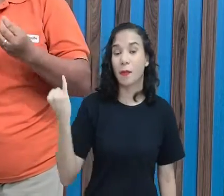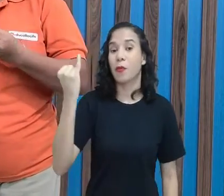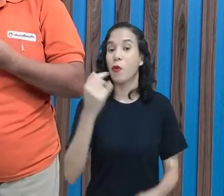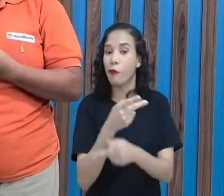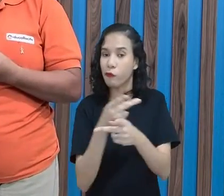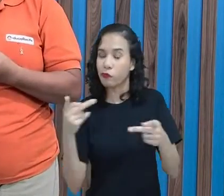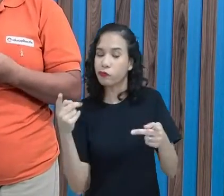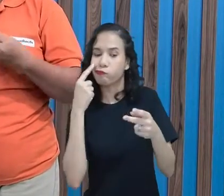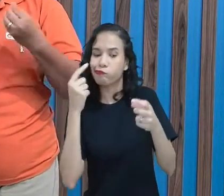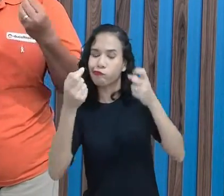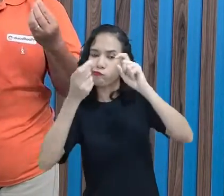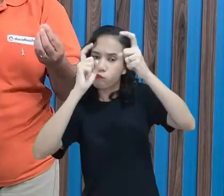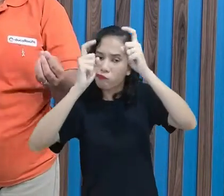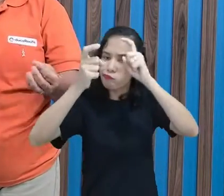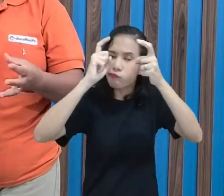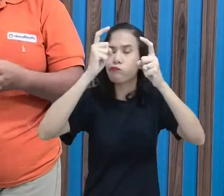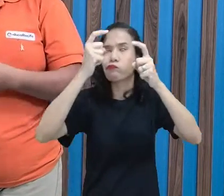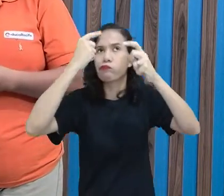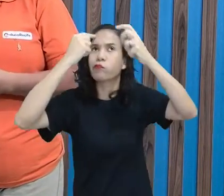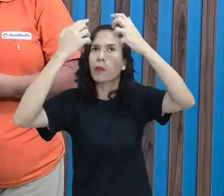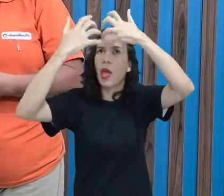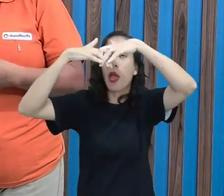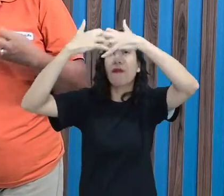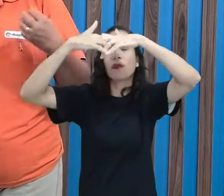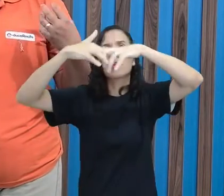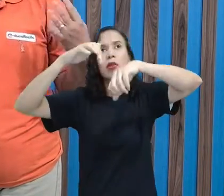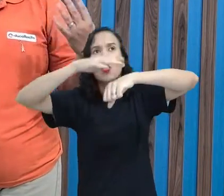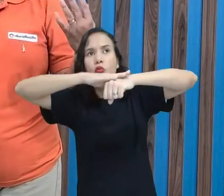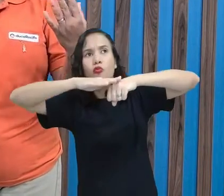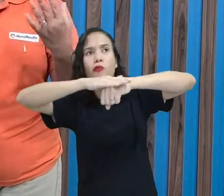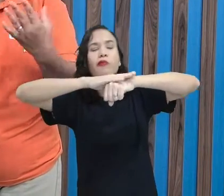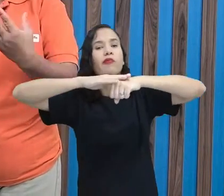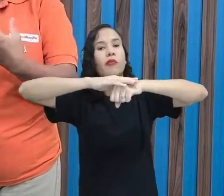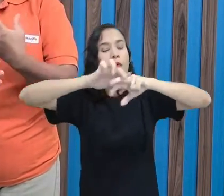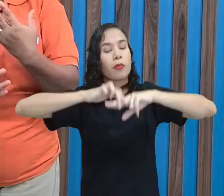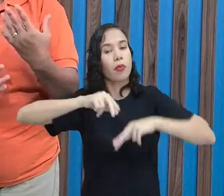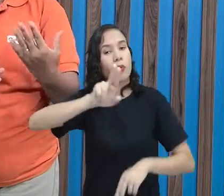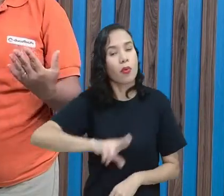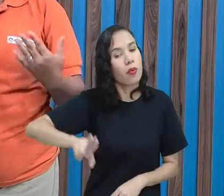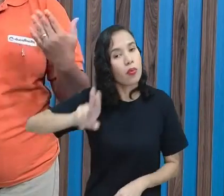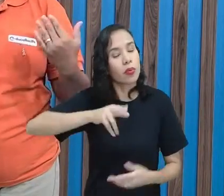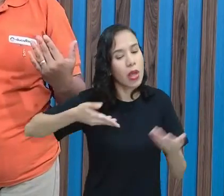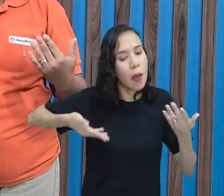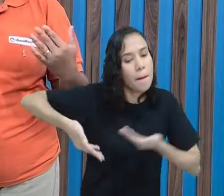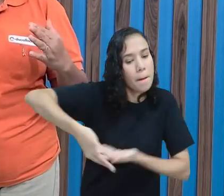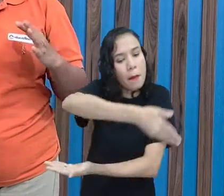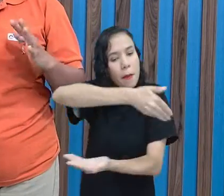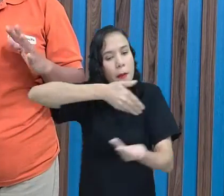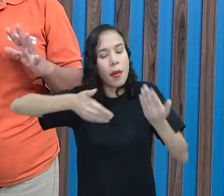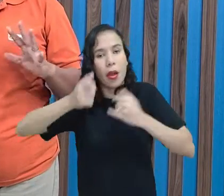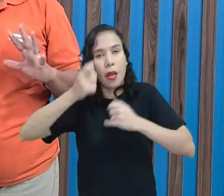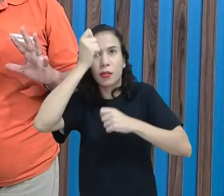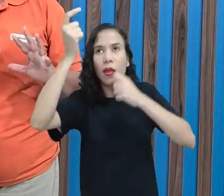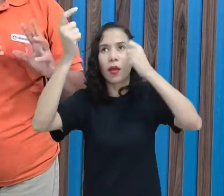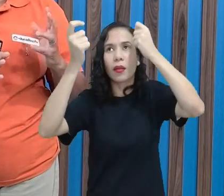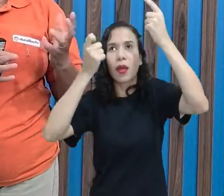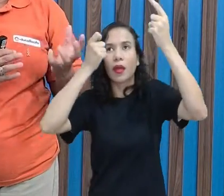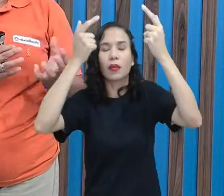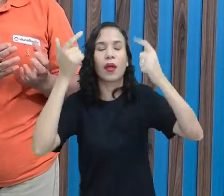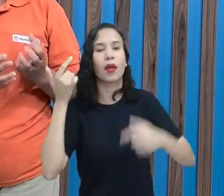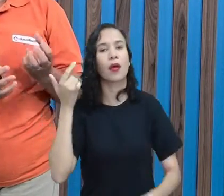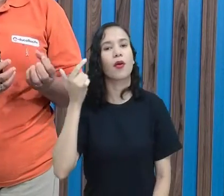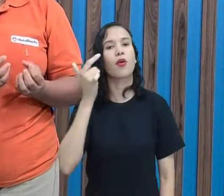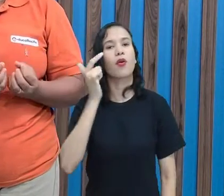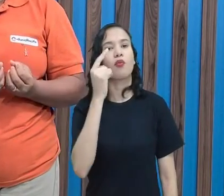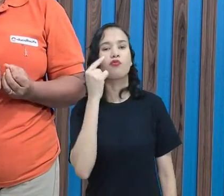vocês discutam, reflitam, conversam, porque através da troca de ideias é que a gente